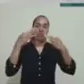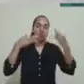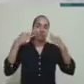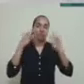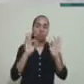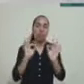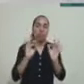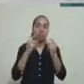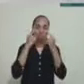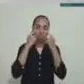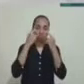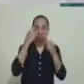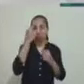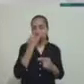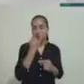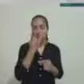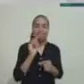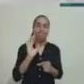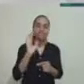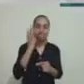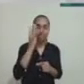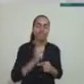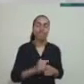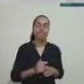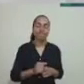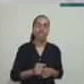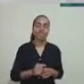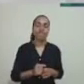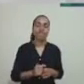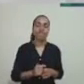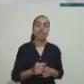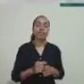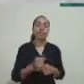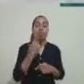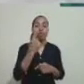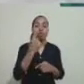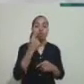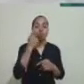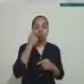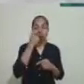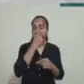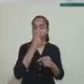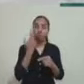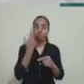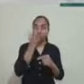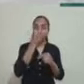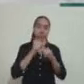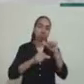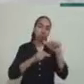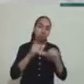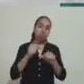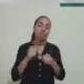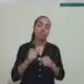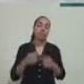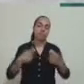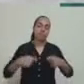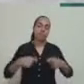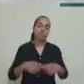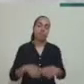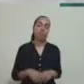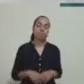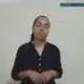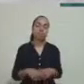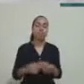da visão, sendo a única solução o transplante de córnea. Com o aparelho chamado Crosslink, uma cirurgia